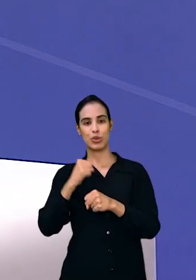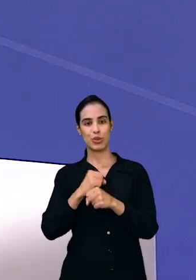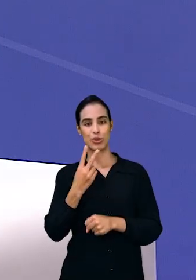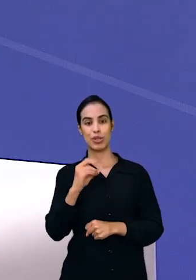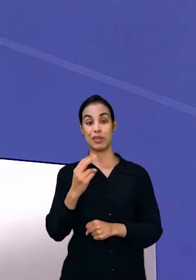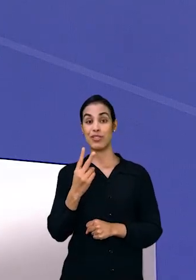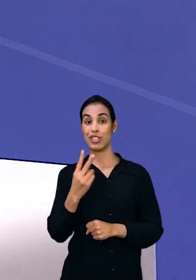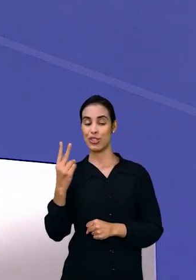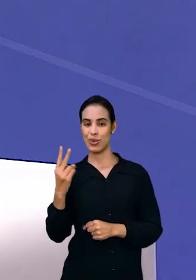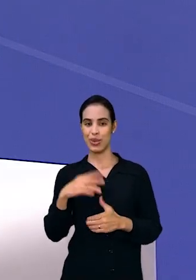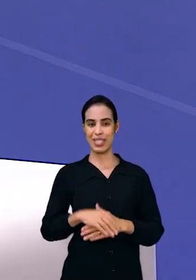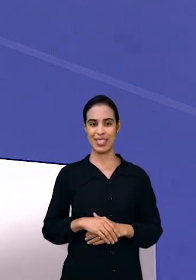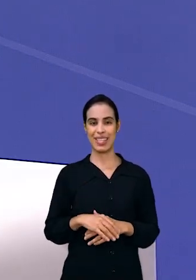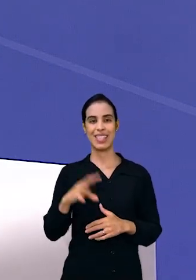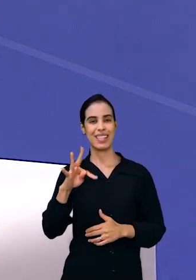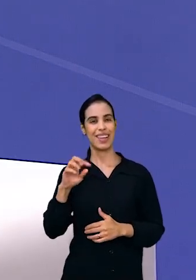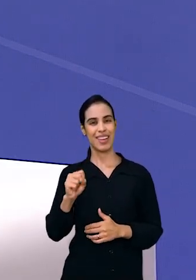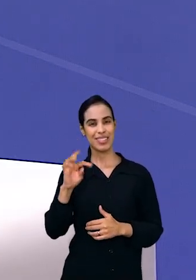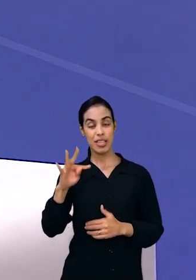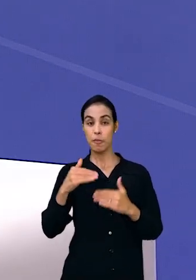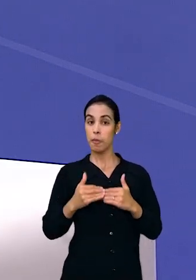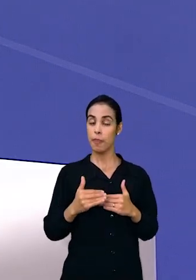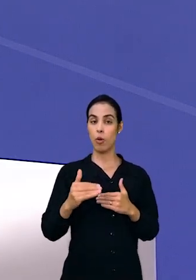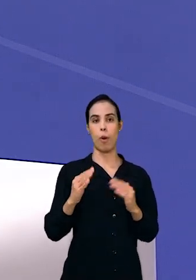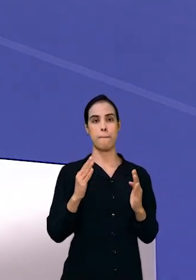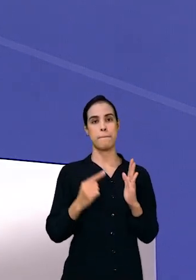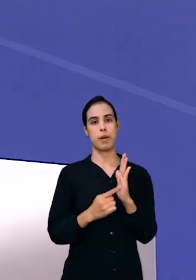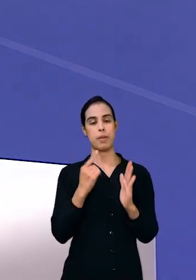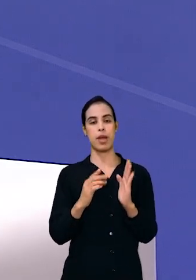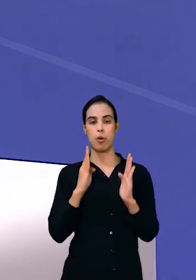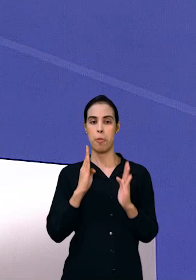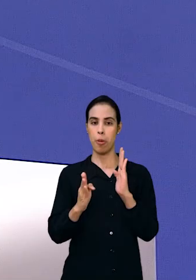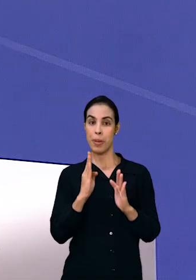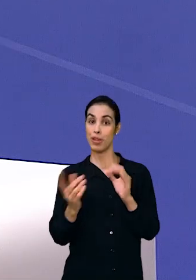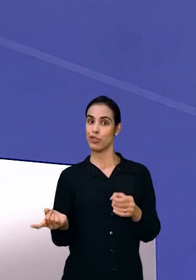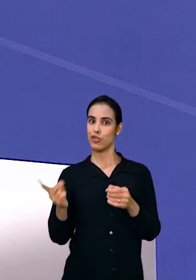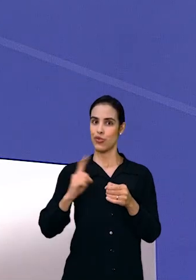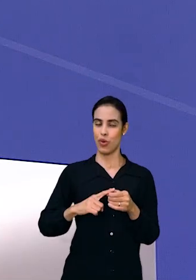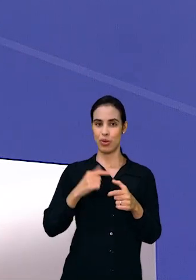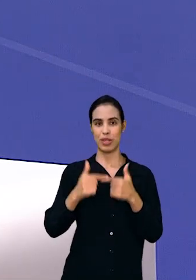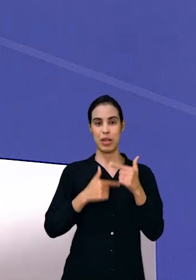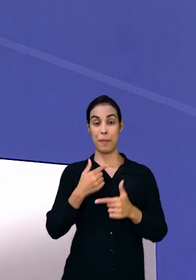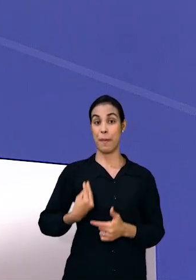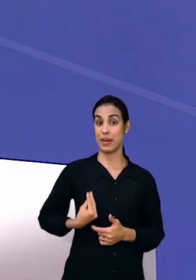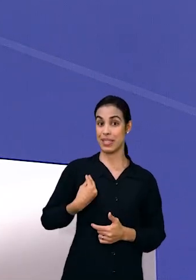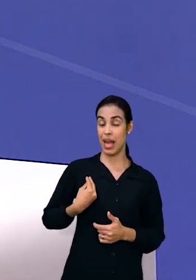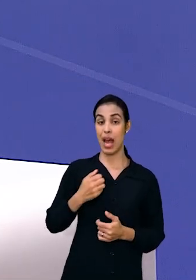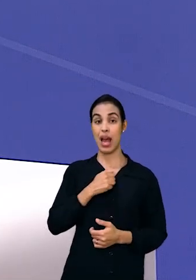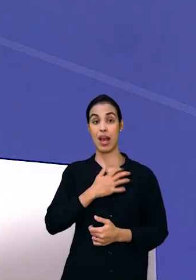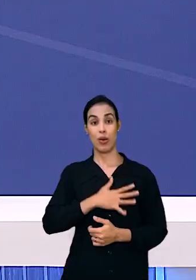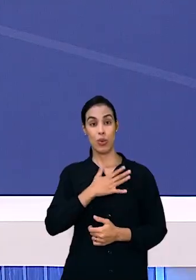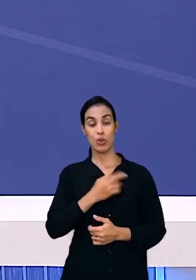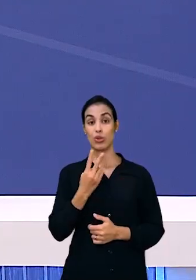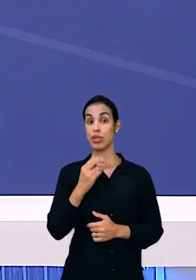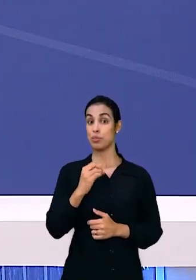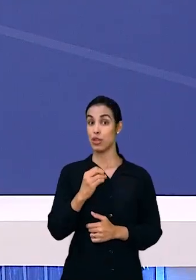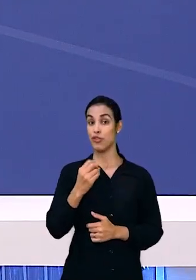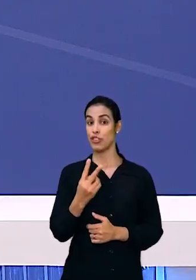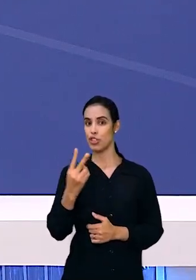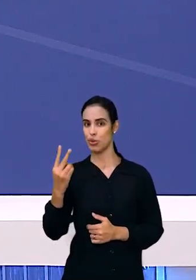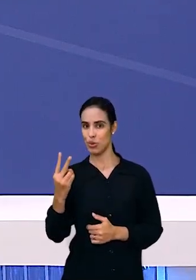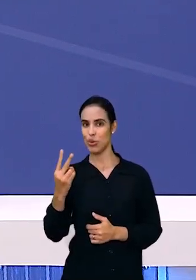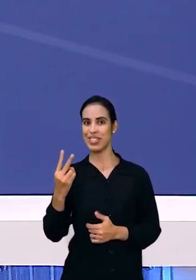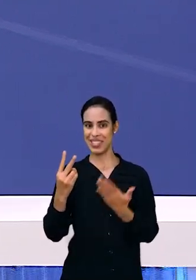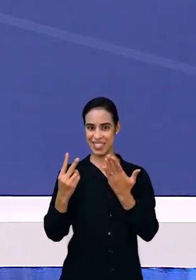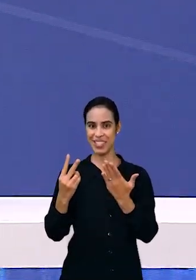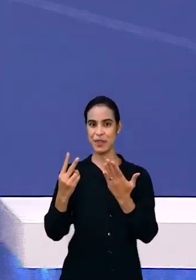em 2022. O TST iniciou a primeira etapa intermediária de retorno ao trabalho presencial. Em agosto